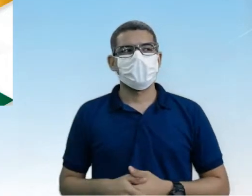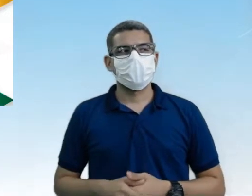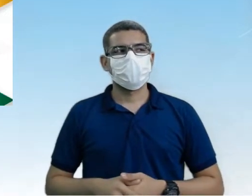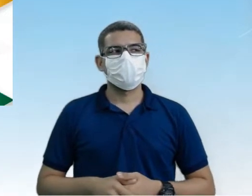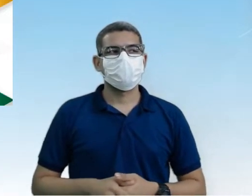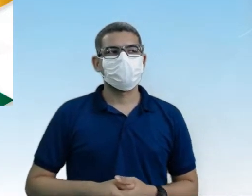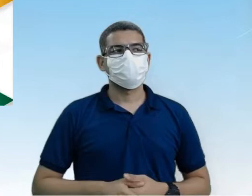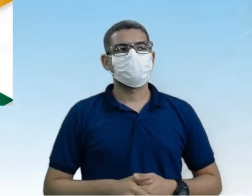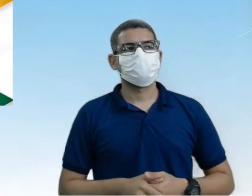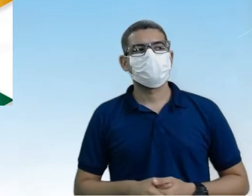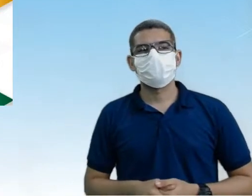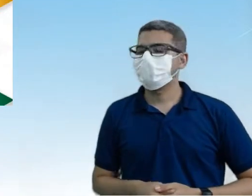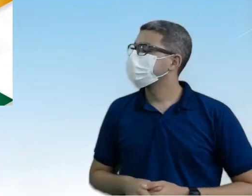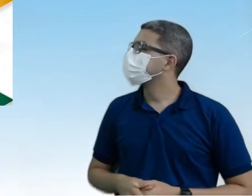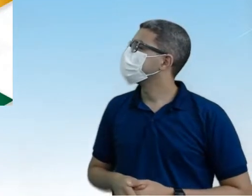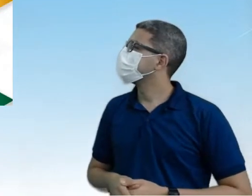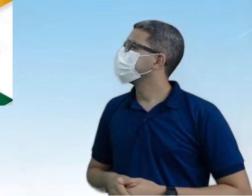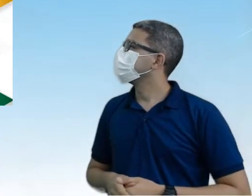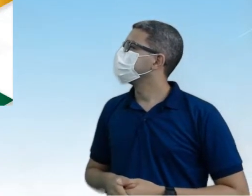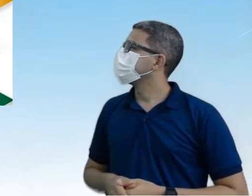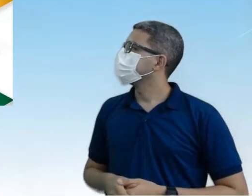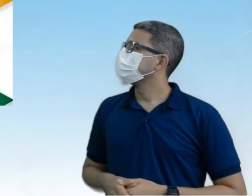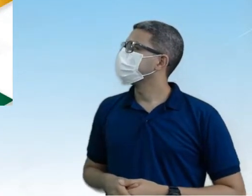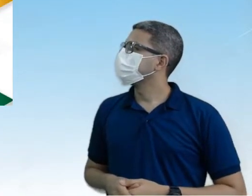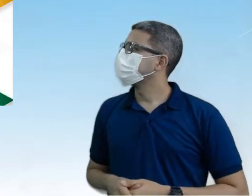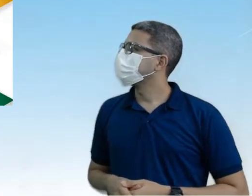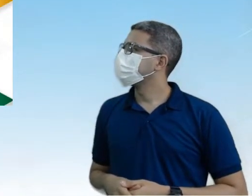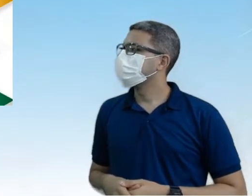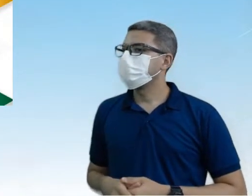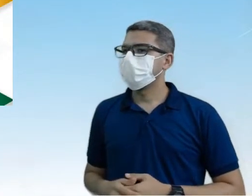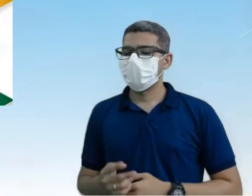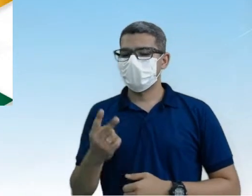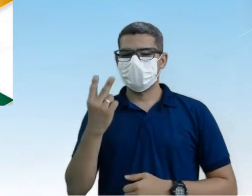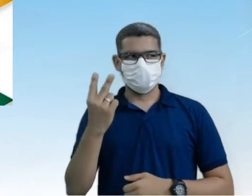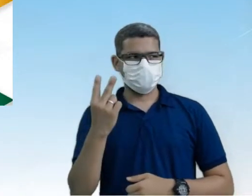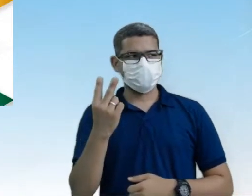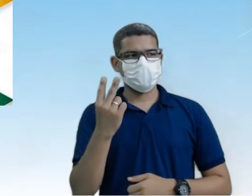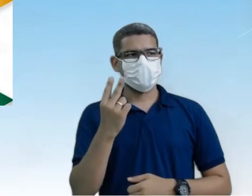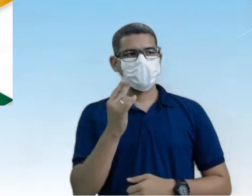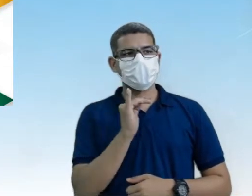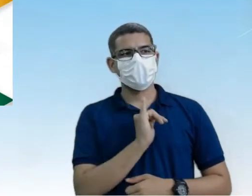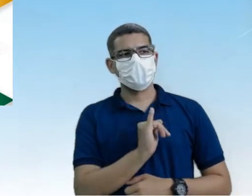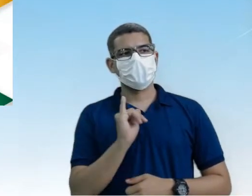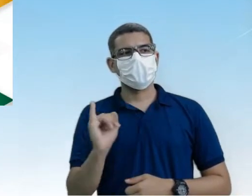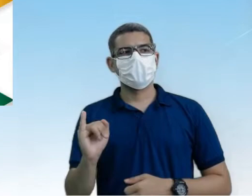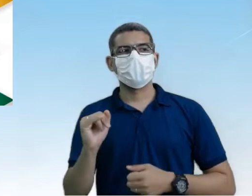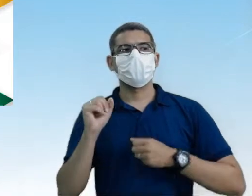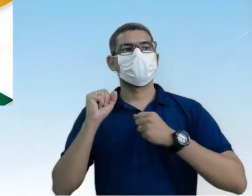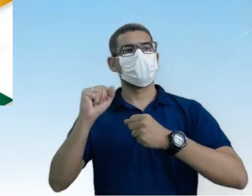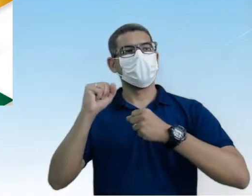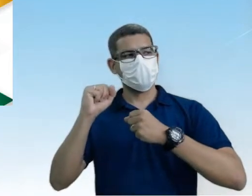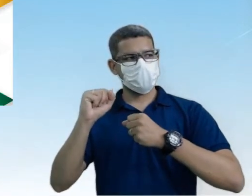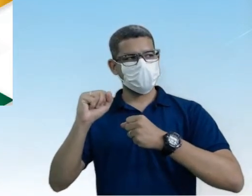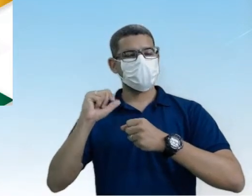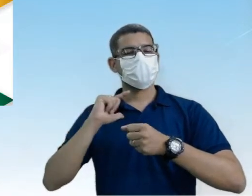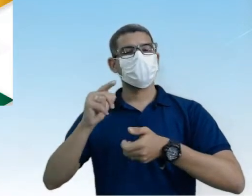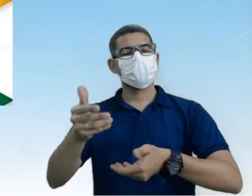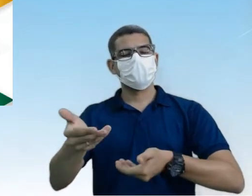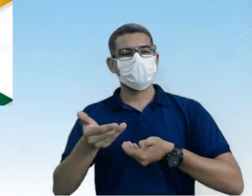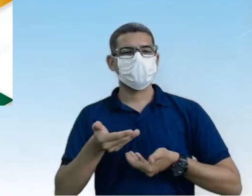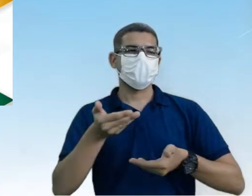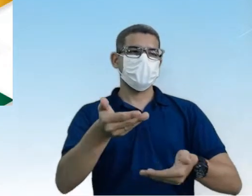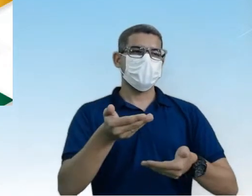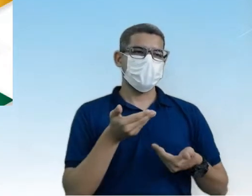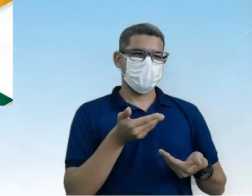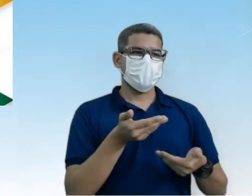gente tem 2 instituições muito poderosas e que trabalham também em acolhimento com diversas